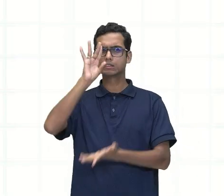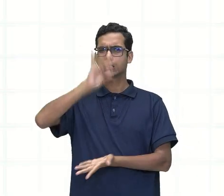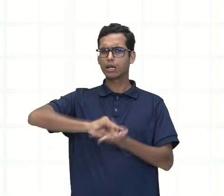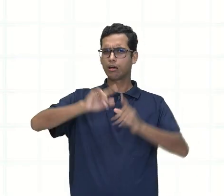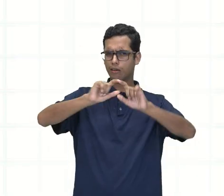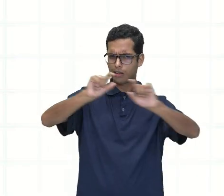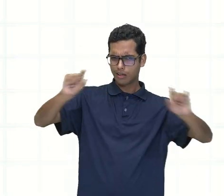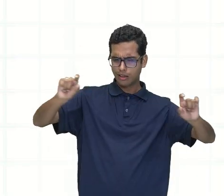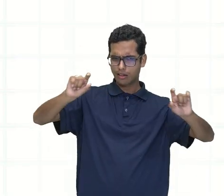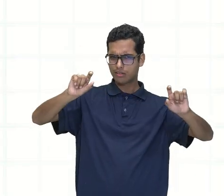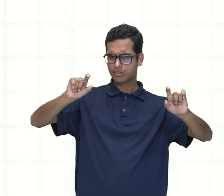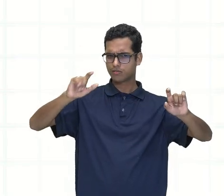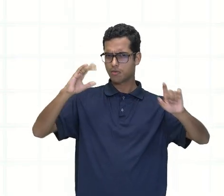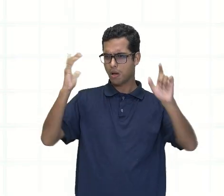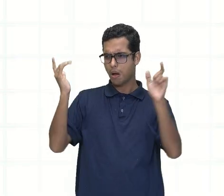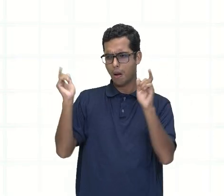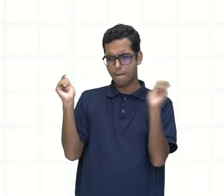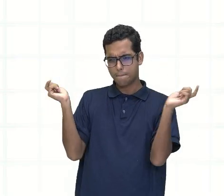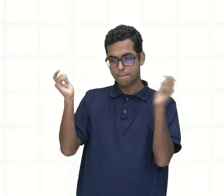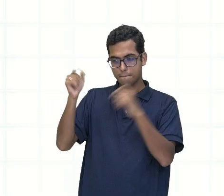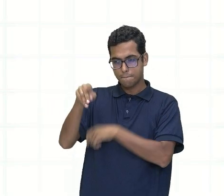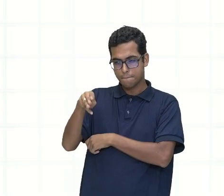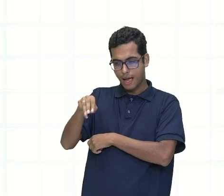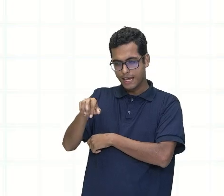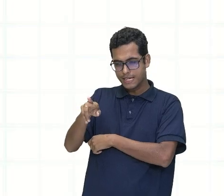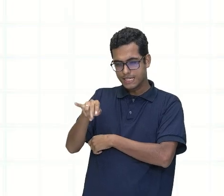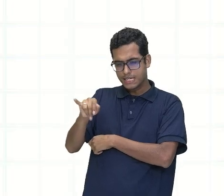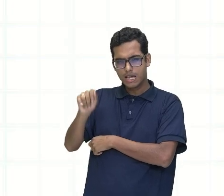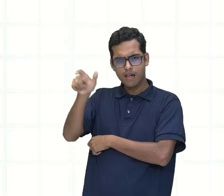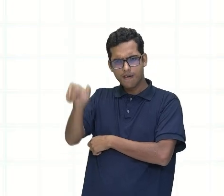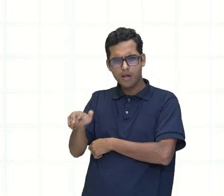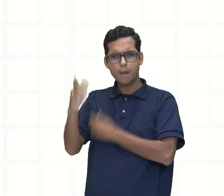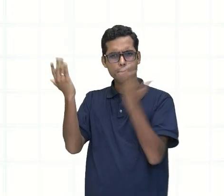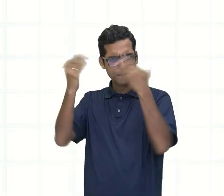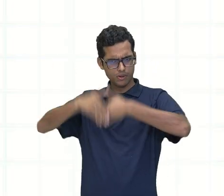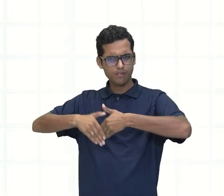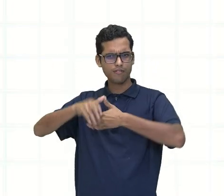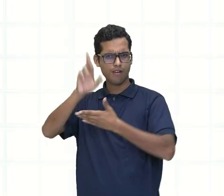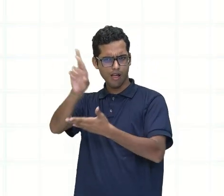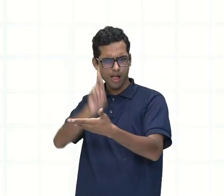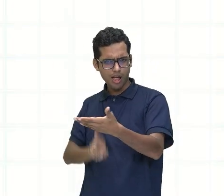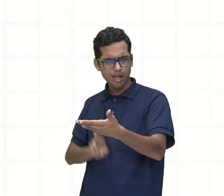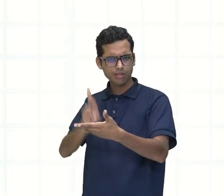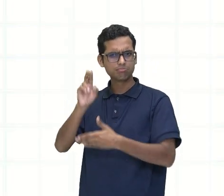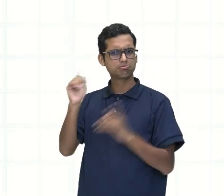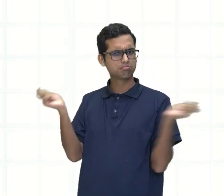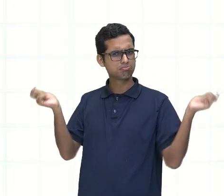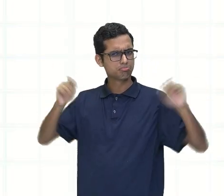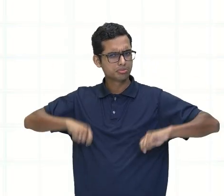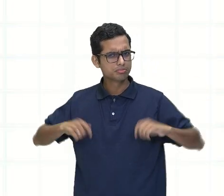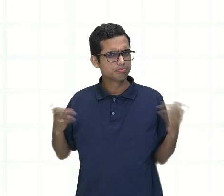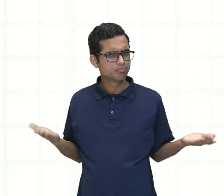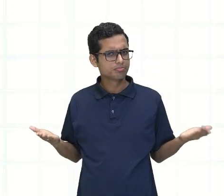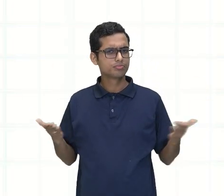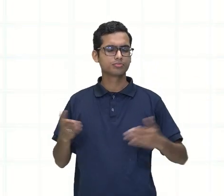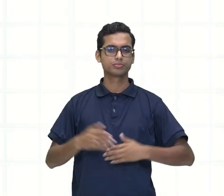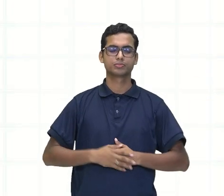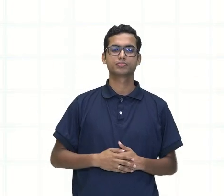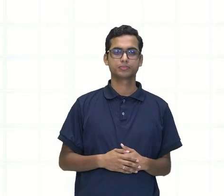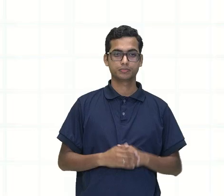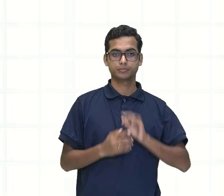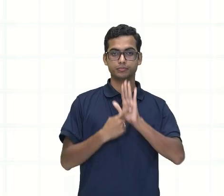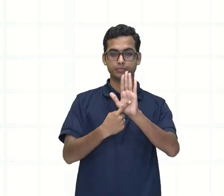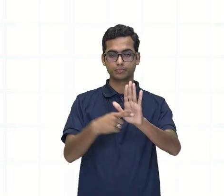só possível, né? Então, ele não vai ter o quê? Nenhuma responsabilidade, né? Esse é possível aqui já demonstra